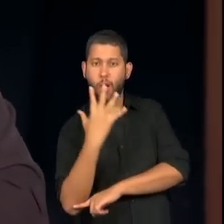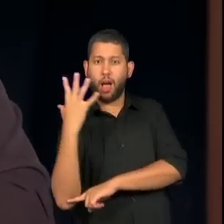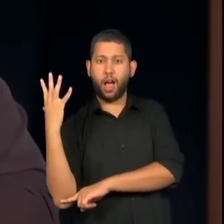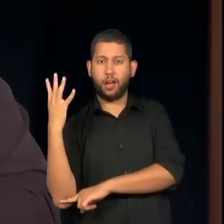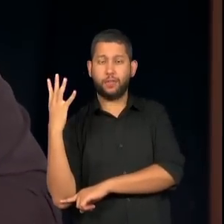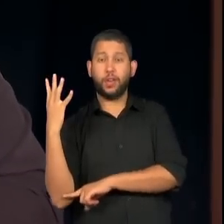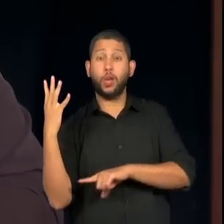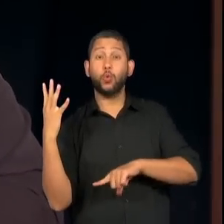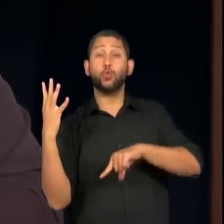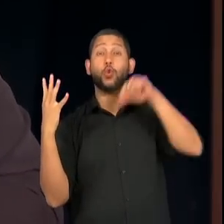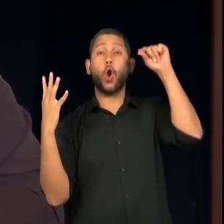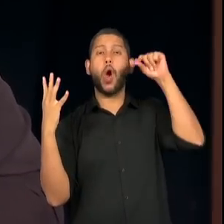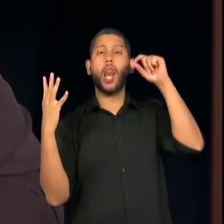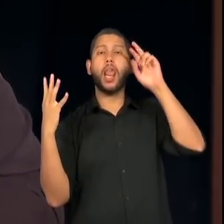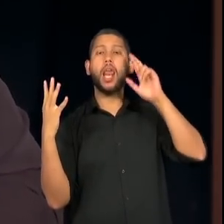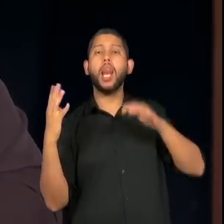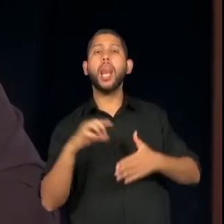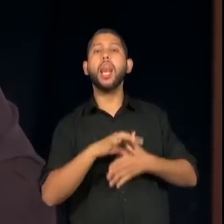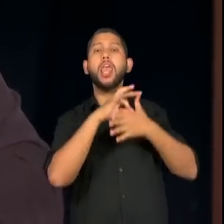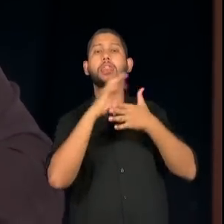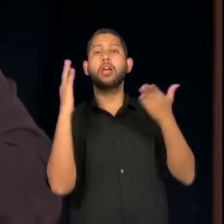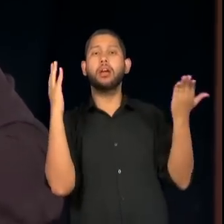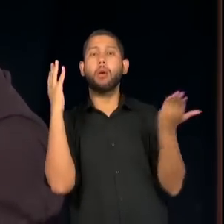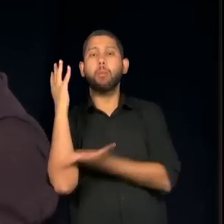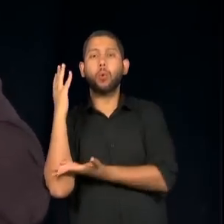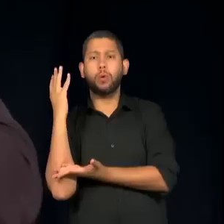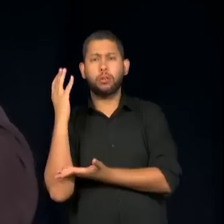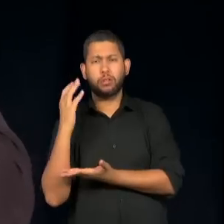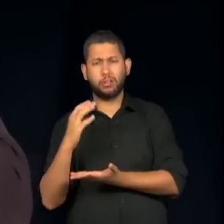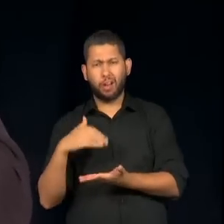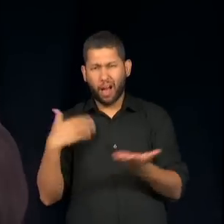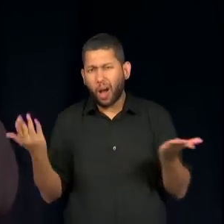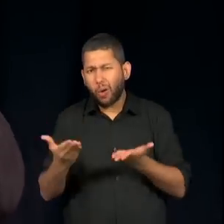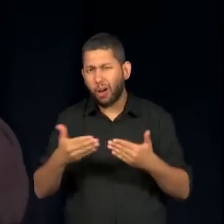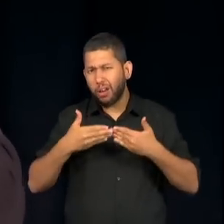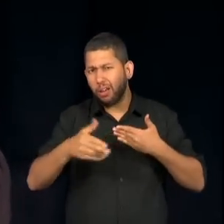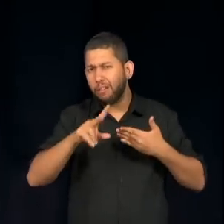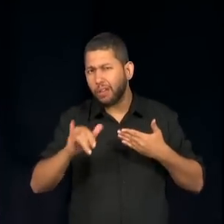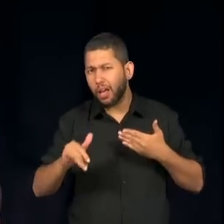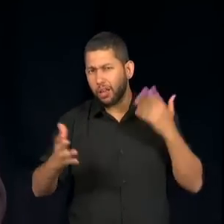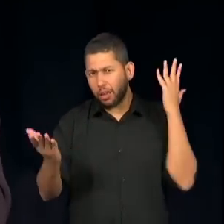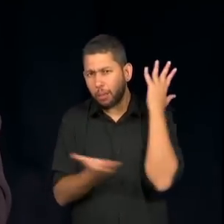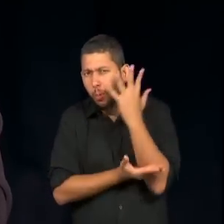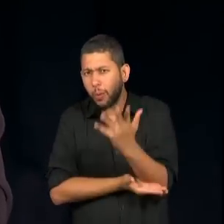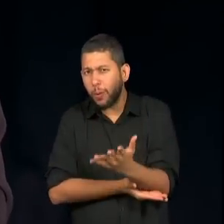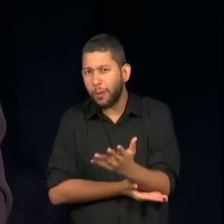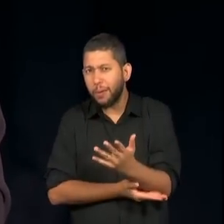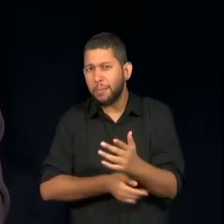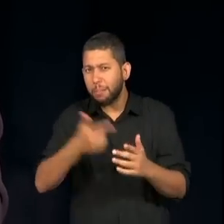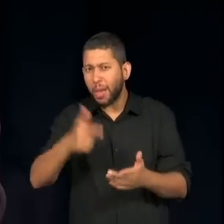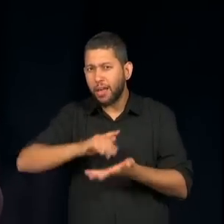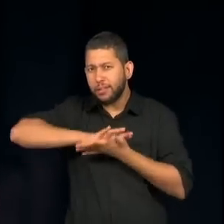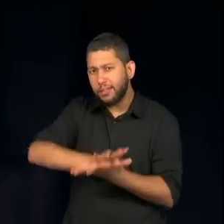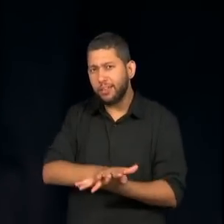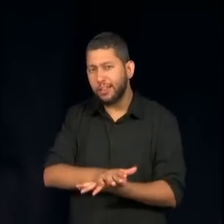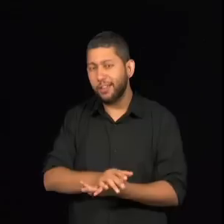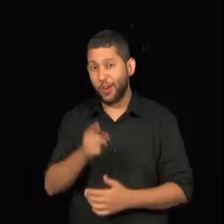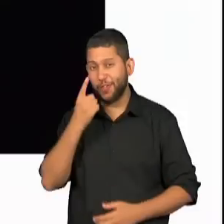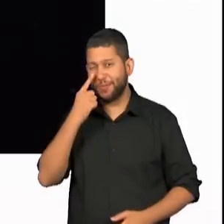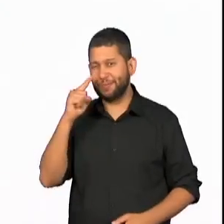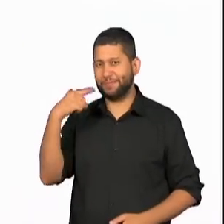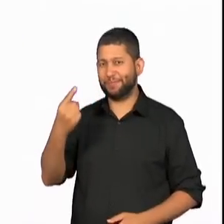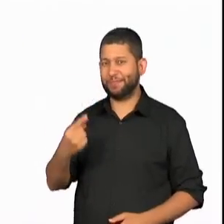líder uma motosserra. Será que vem mais motosserra por aí? Eu vou querer saber dele no próximo bloco.